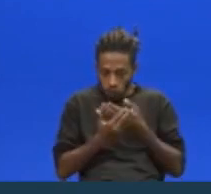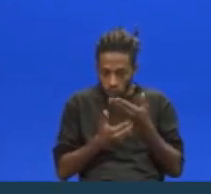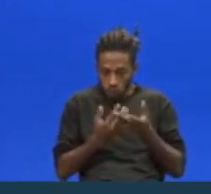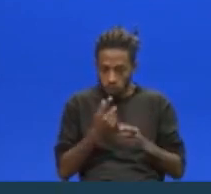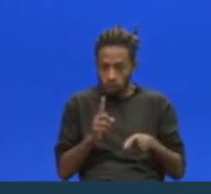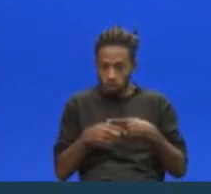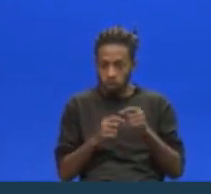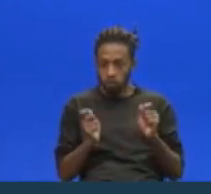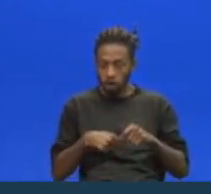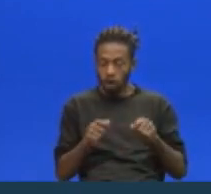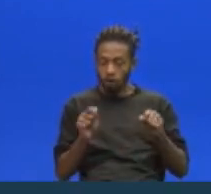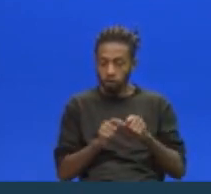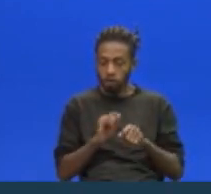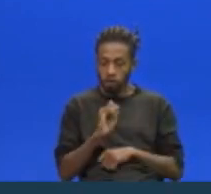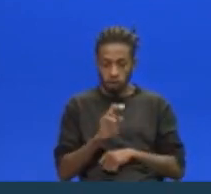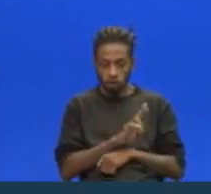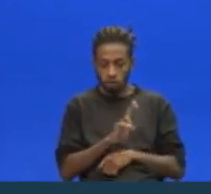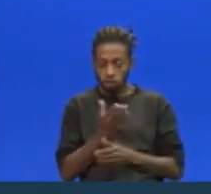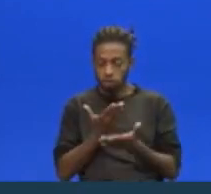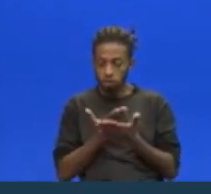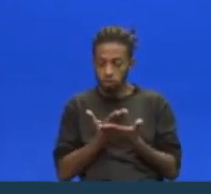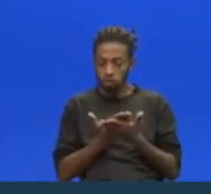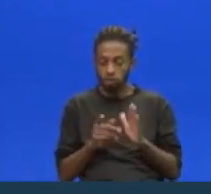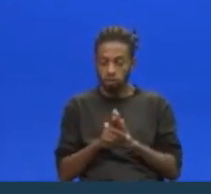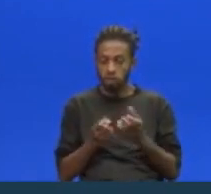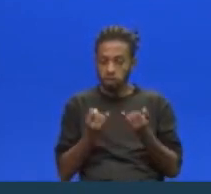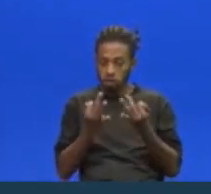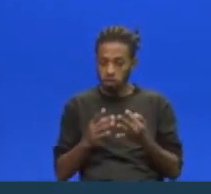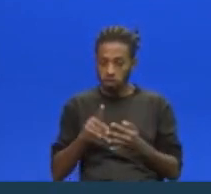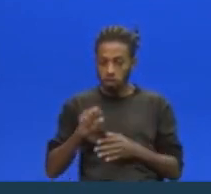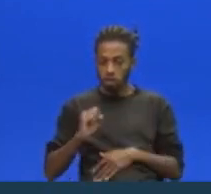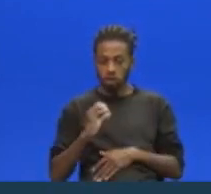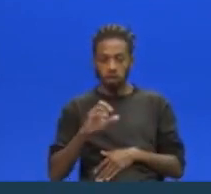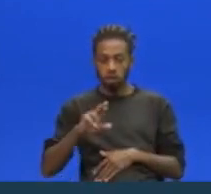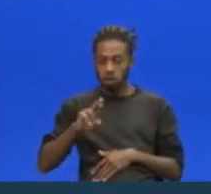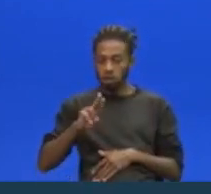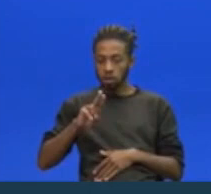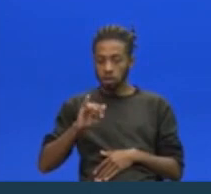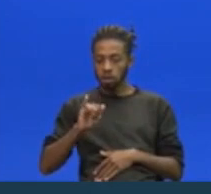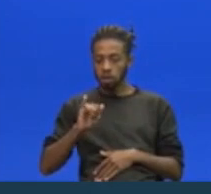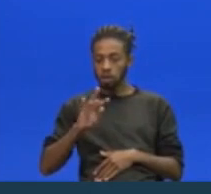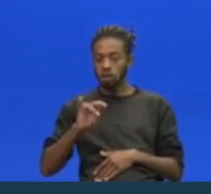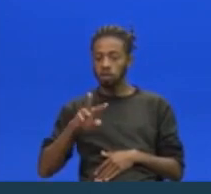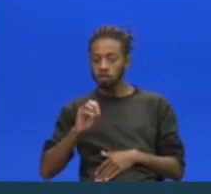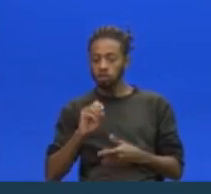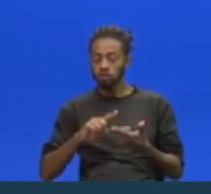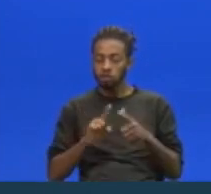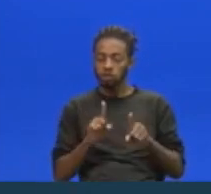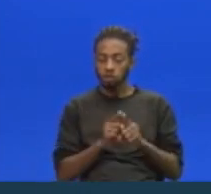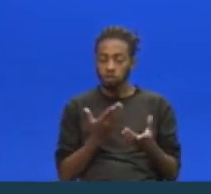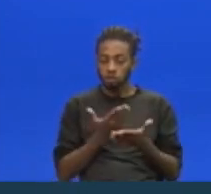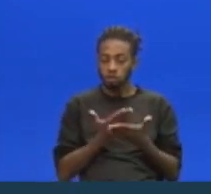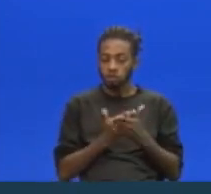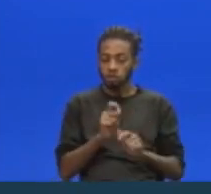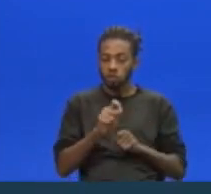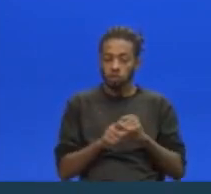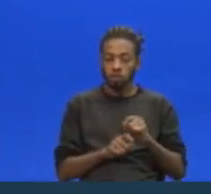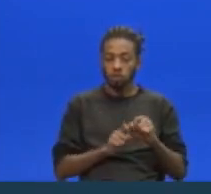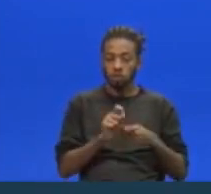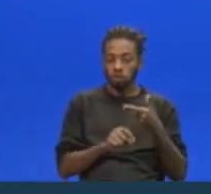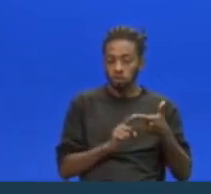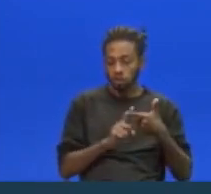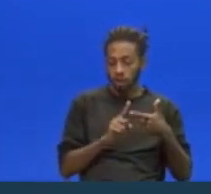a gente faz os chamados estudos descritivos. Além dos estudos descritivos, eu tenho os